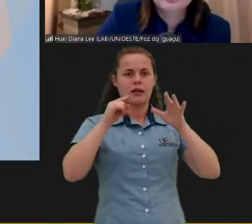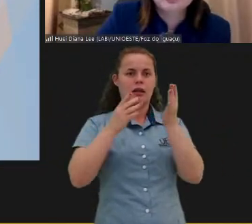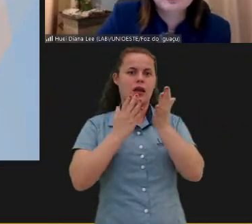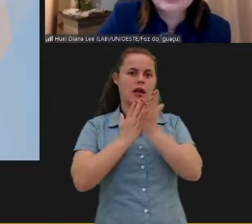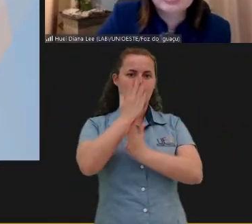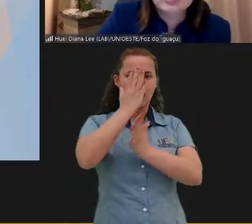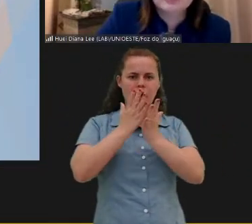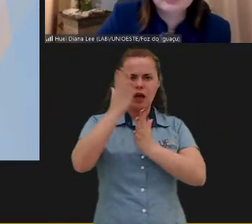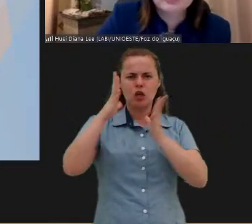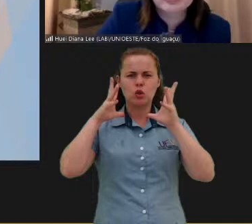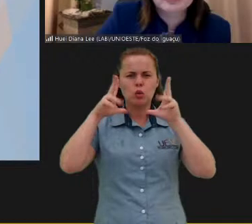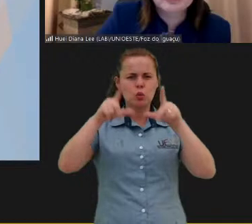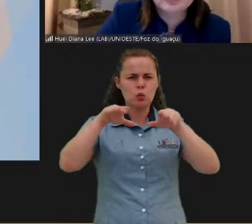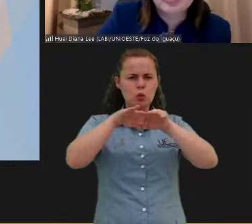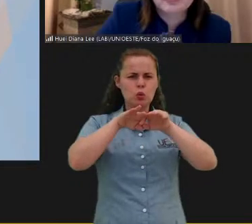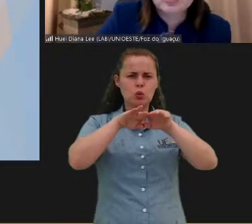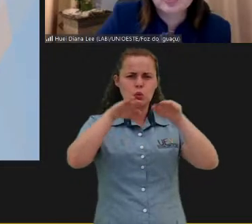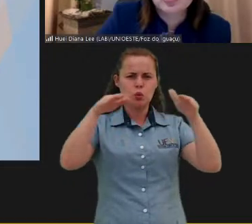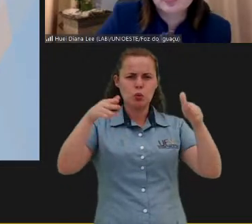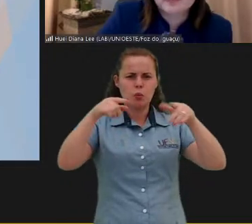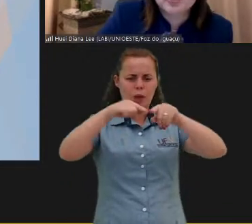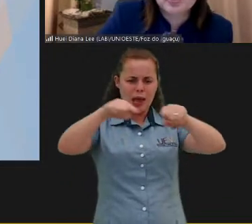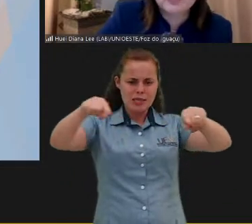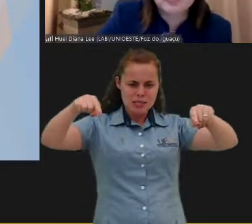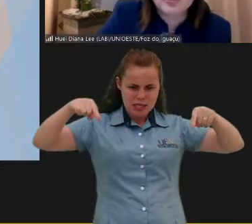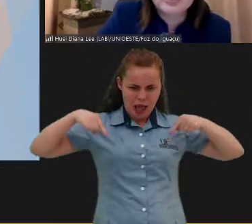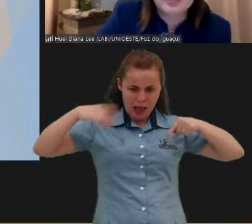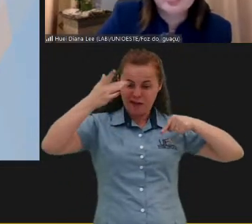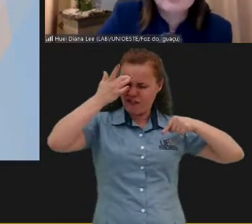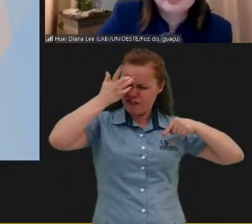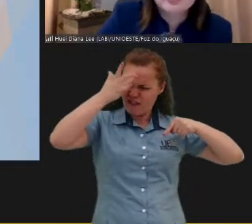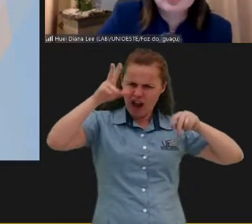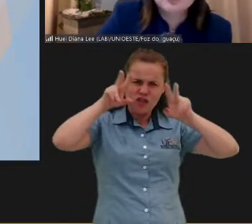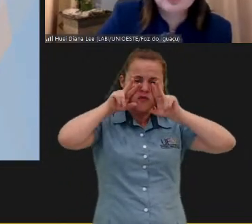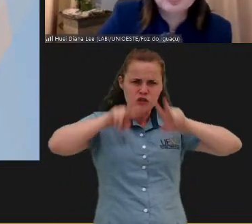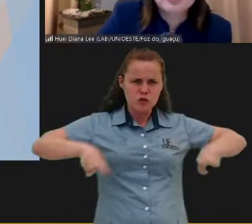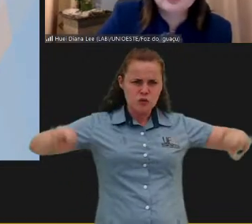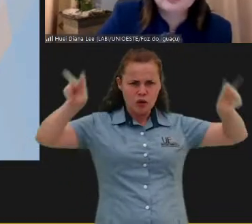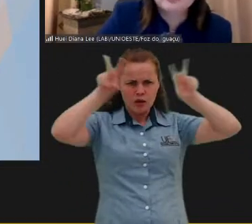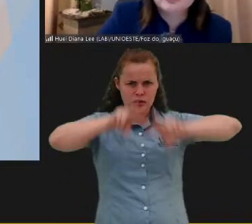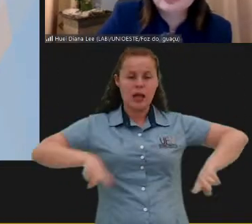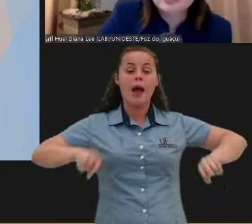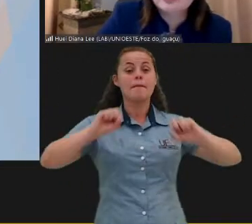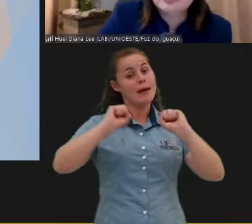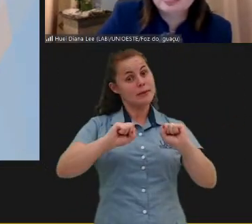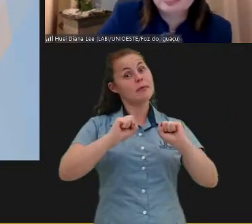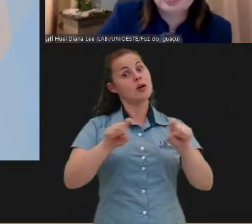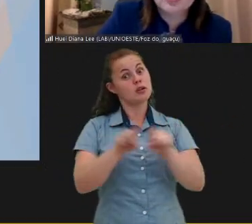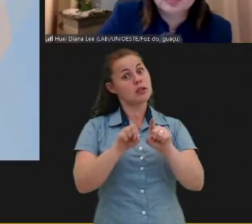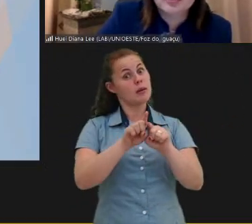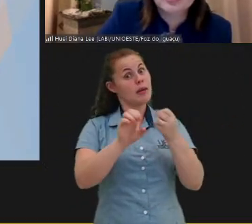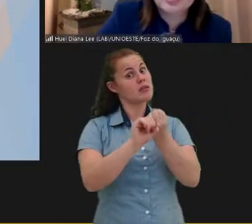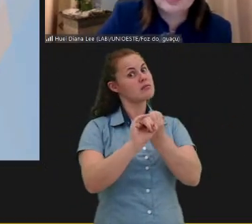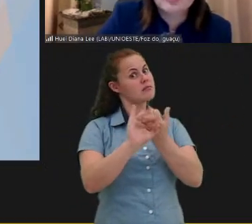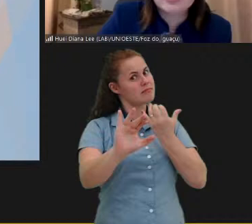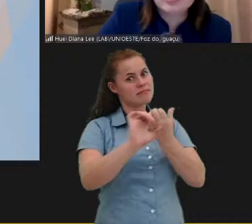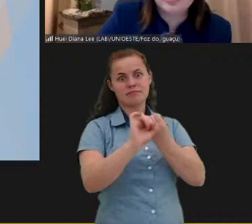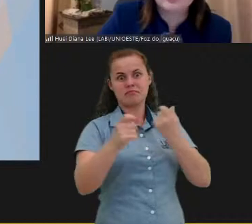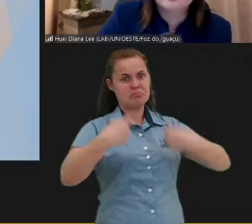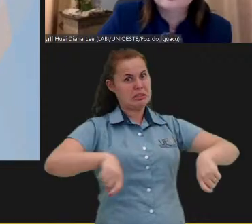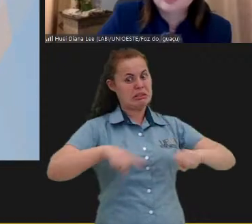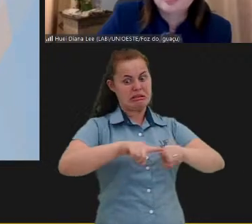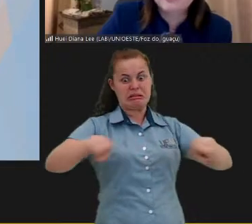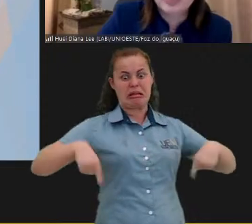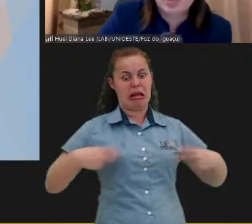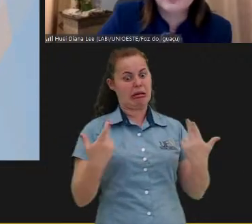Aqui está tudo numa sala para ficar mais fácil de visualizar. Mas isso aqui poderia estar também à distância, tá? Não precisaria estar na mesma